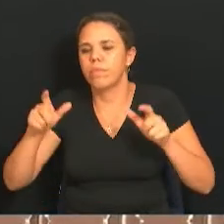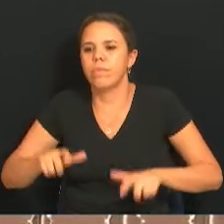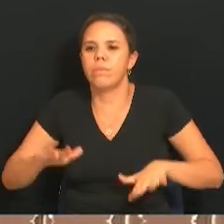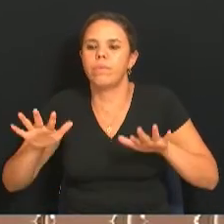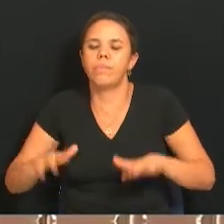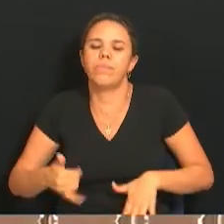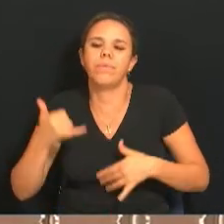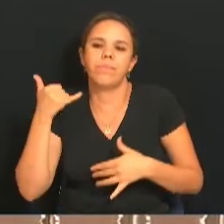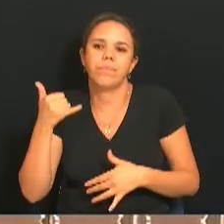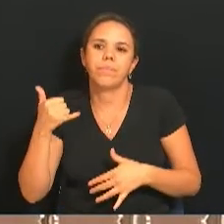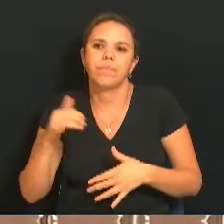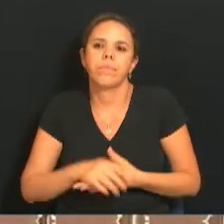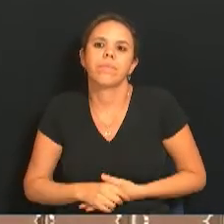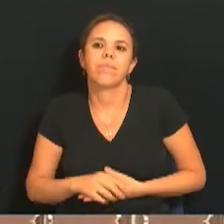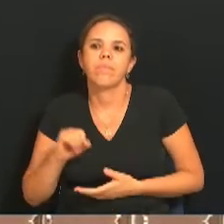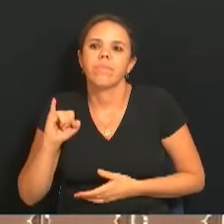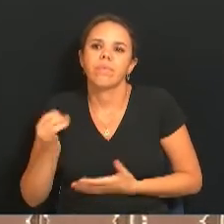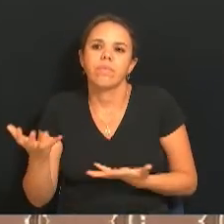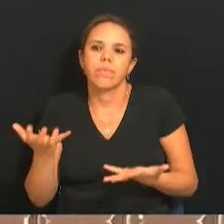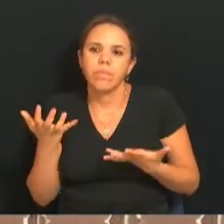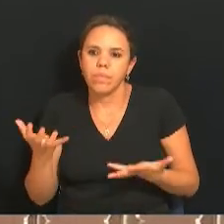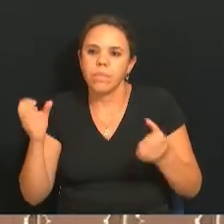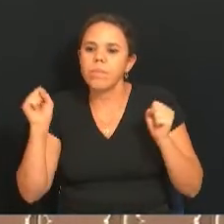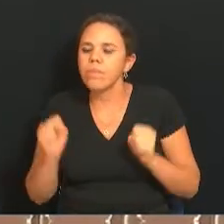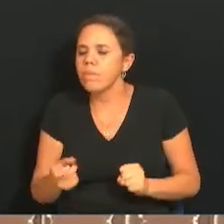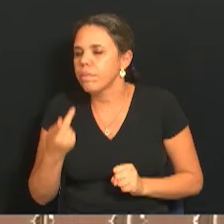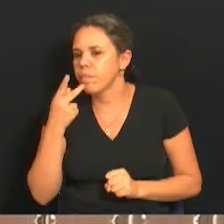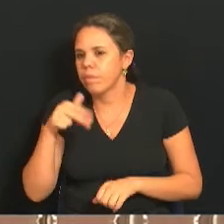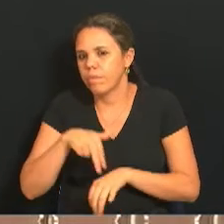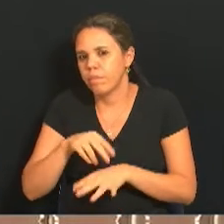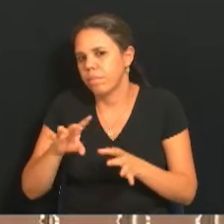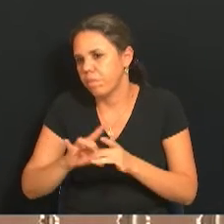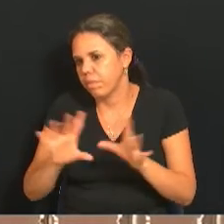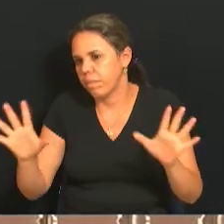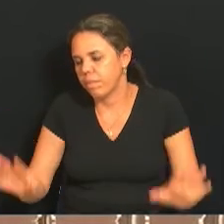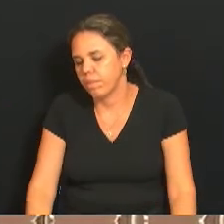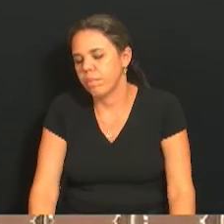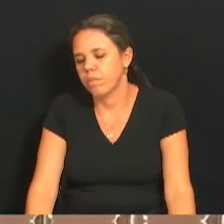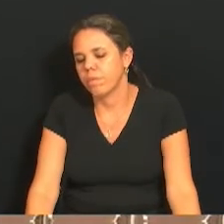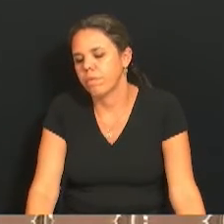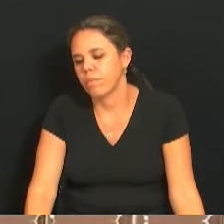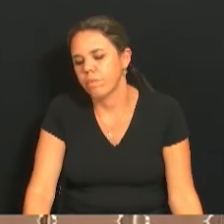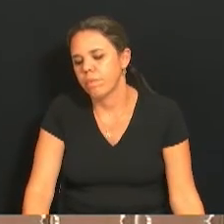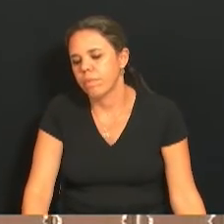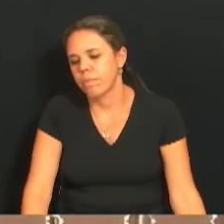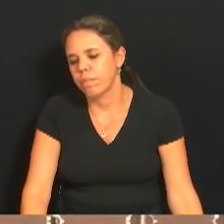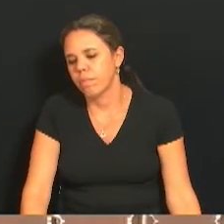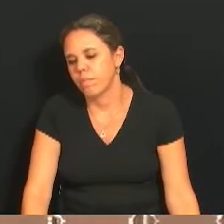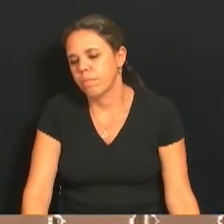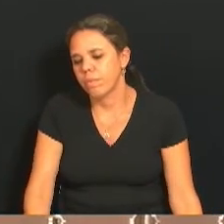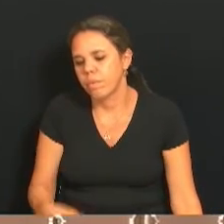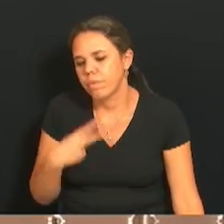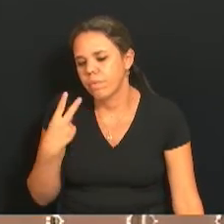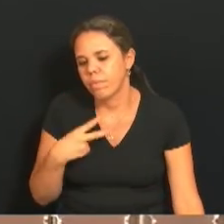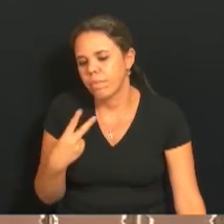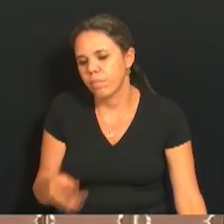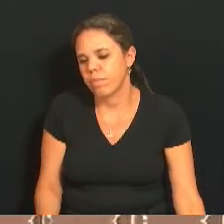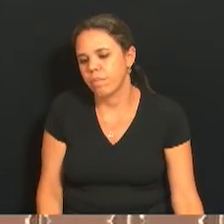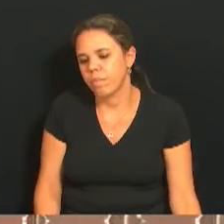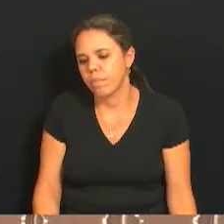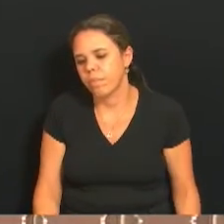celular. Se quiser, a palavra é sua, por favor. Vereador, me ouve agora?